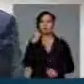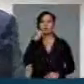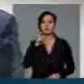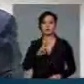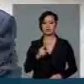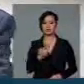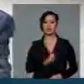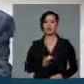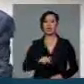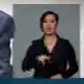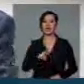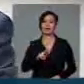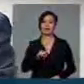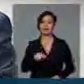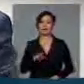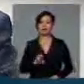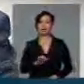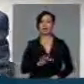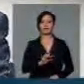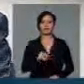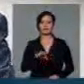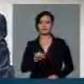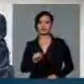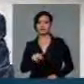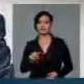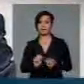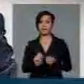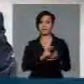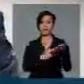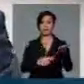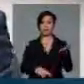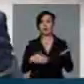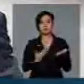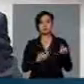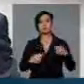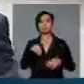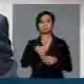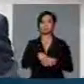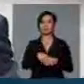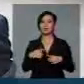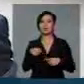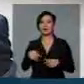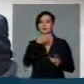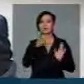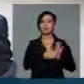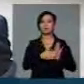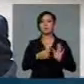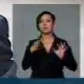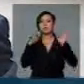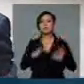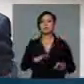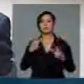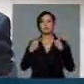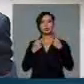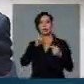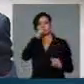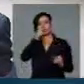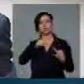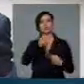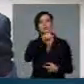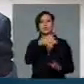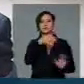sim, se votado o relatório do Henrique Fontana, que vem exatamente em conta do ponto de vista que Vossa Excelência levantou. Aí sim podemos